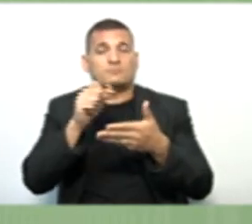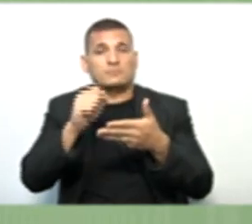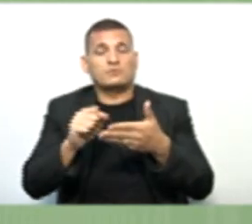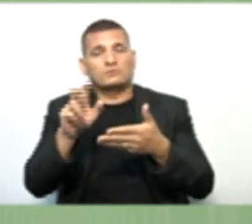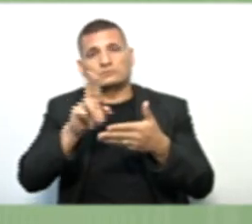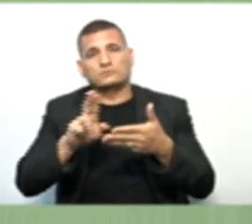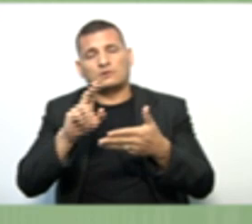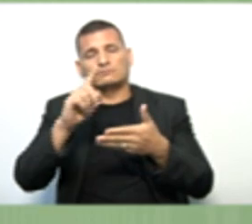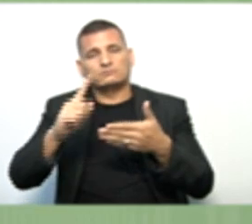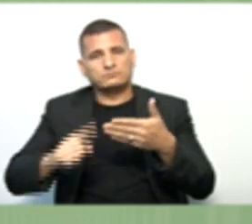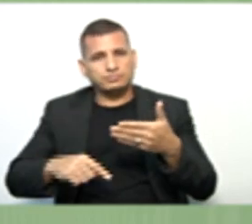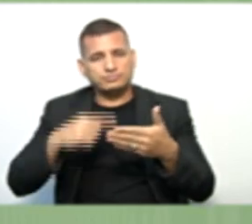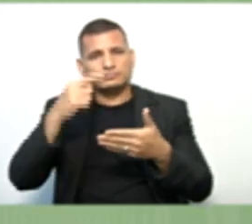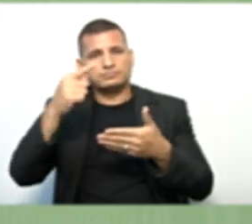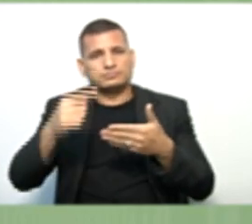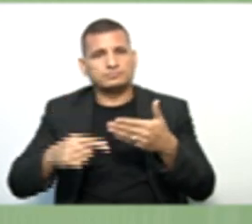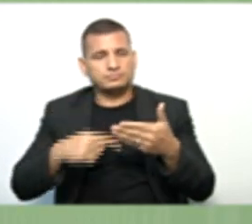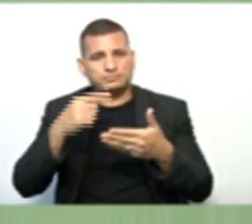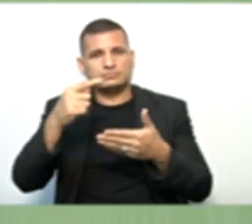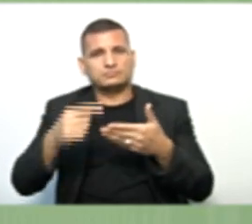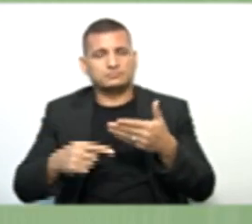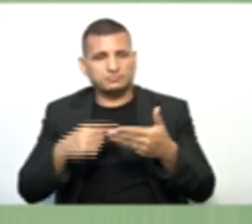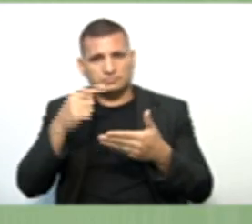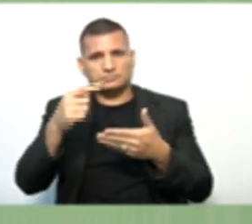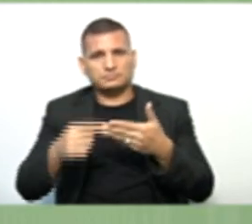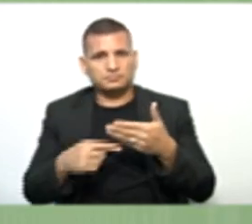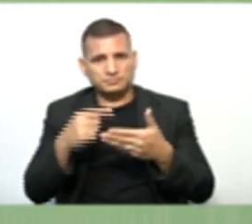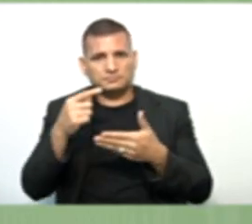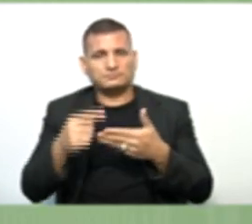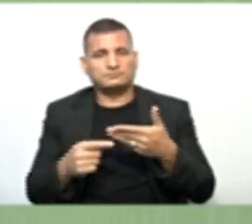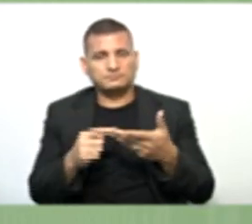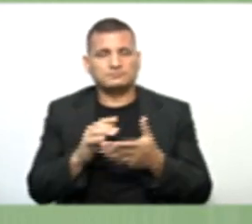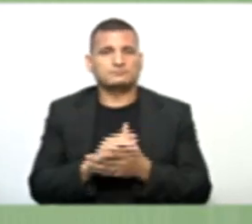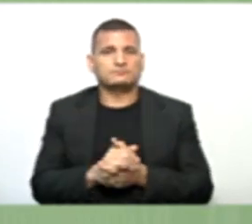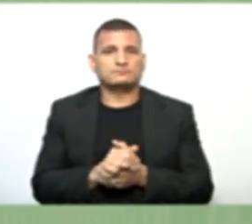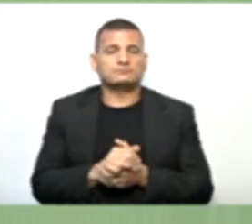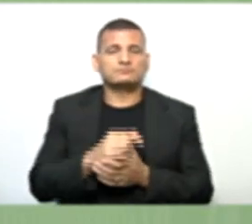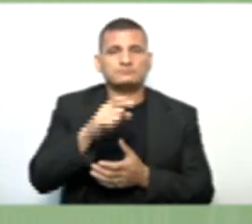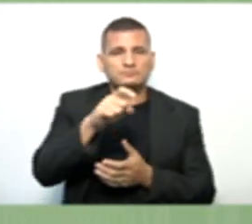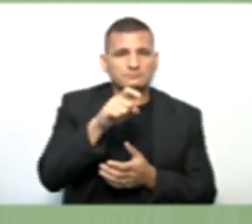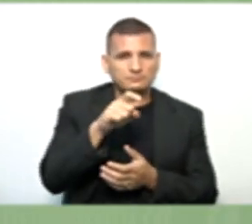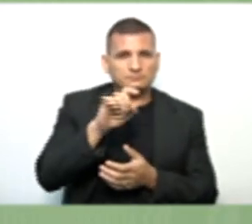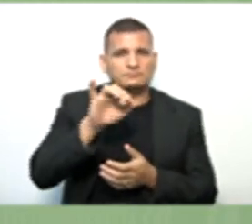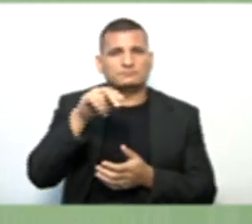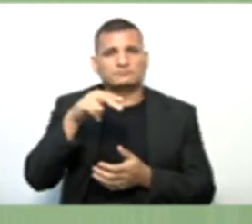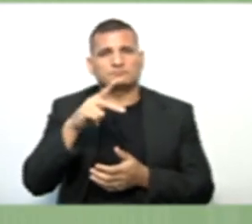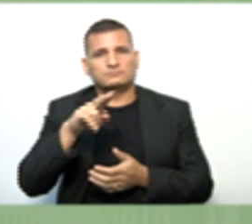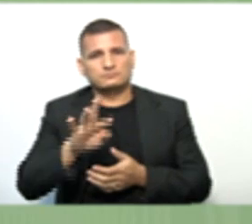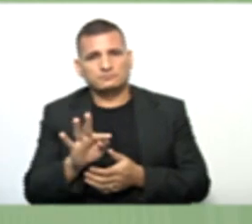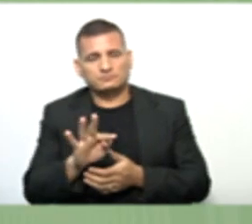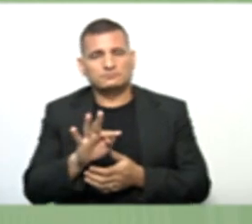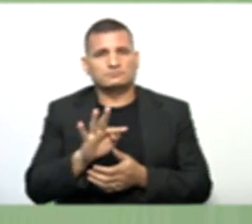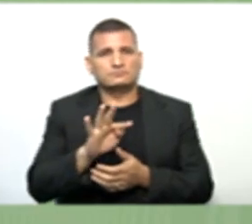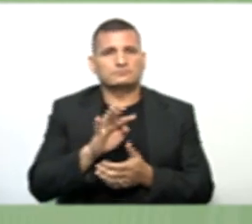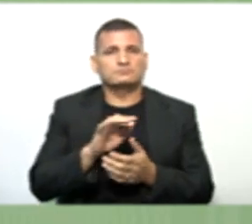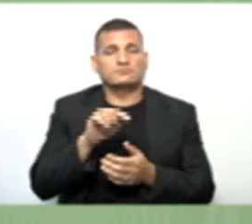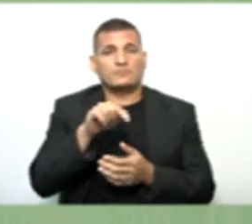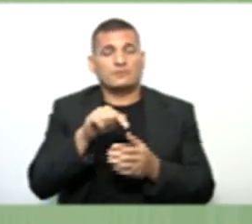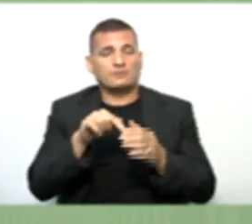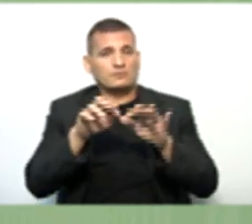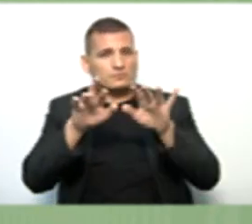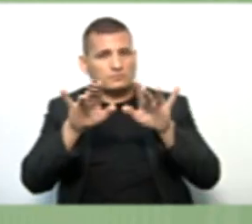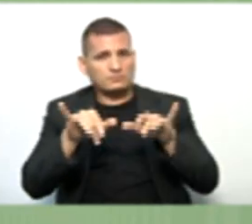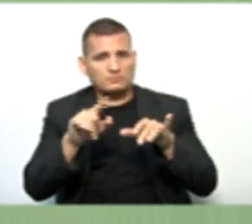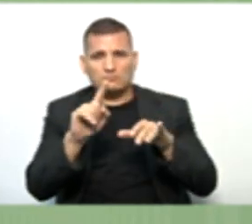escrever 10 comandos, x é igual a input, int, input, digite número. A gente quer escrever esse comando somente